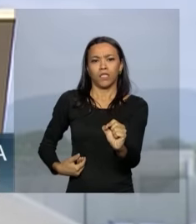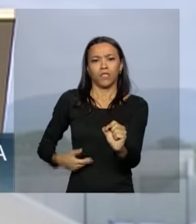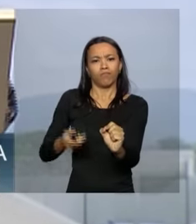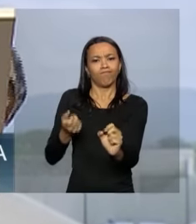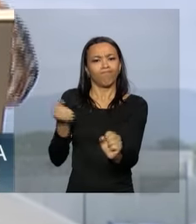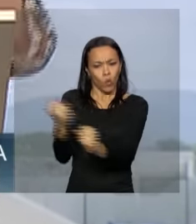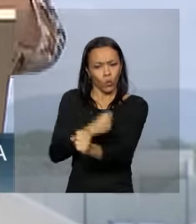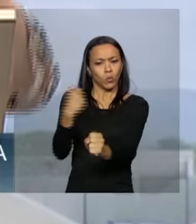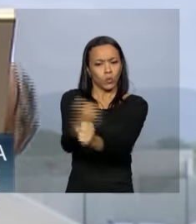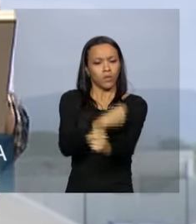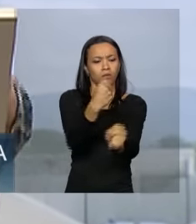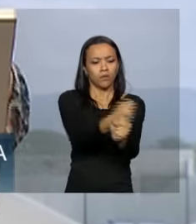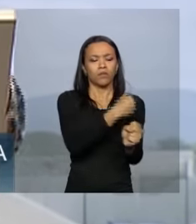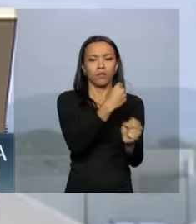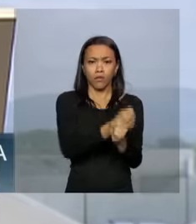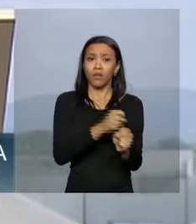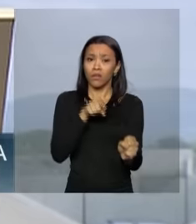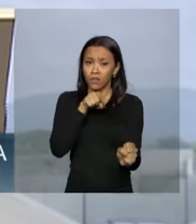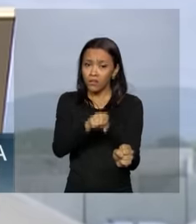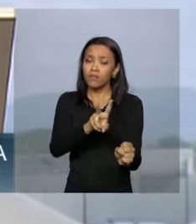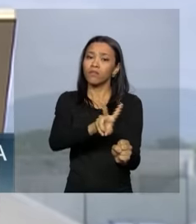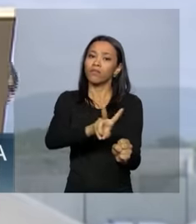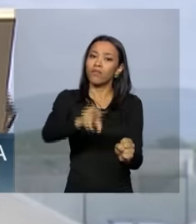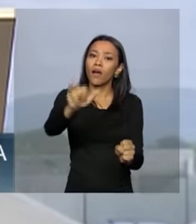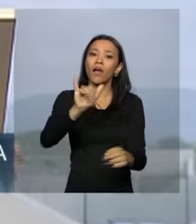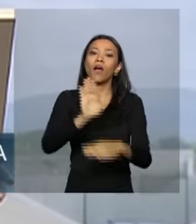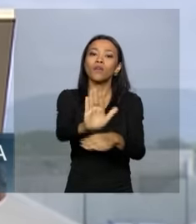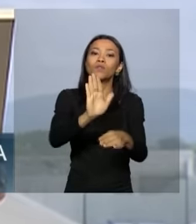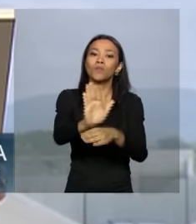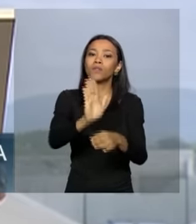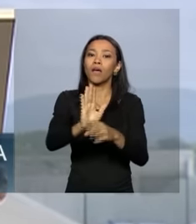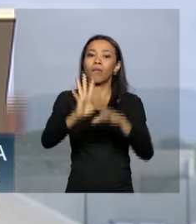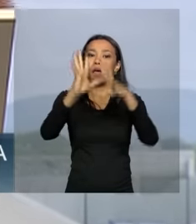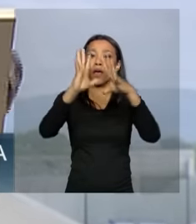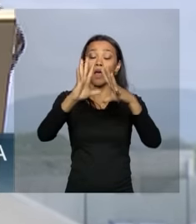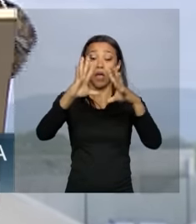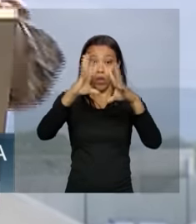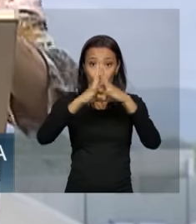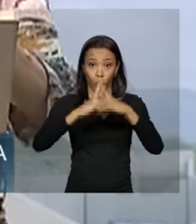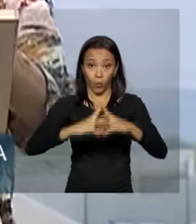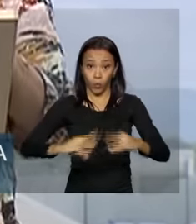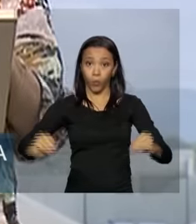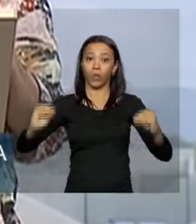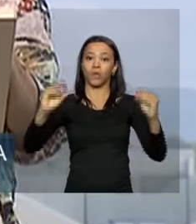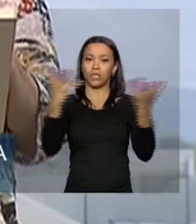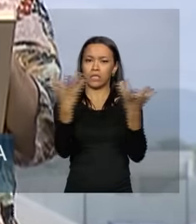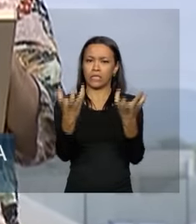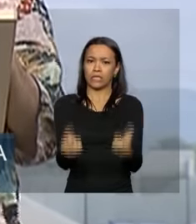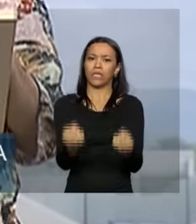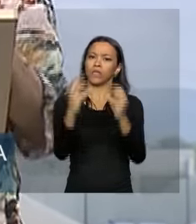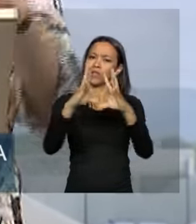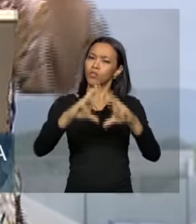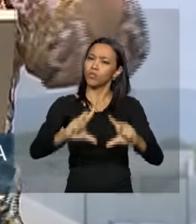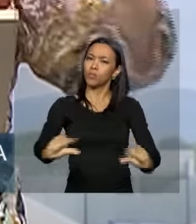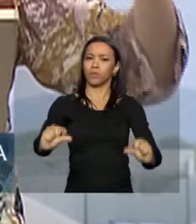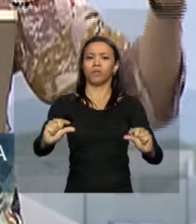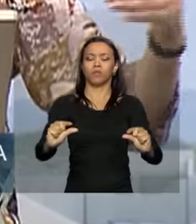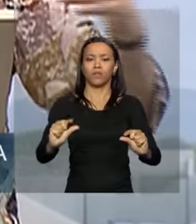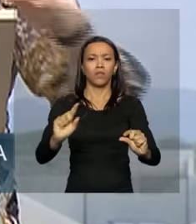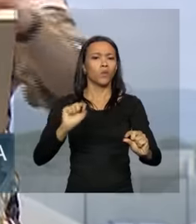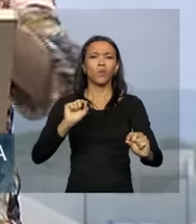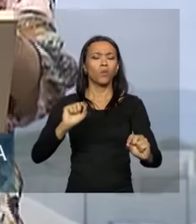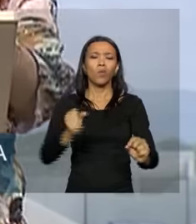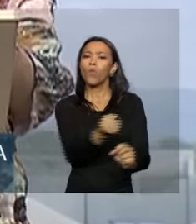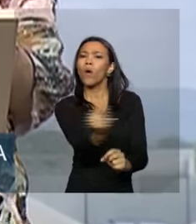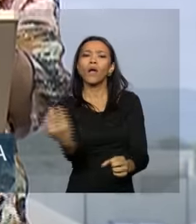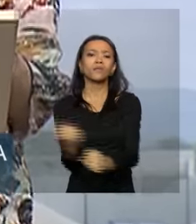que vão solucionar o problema, a questão da seca. Quais são essas obras? Elas estão só